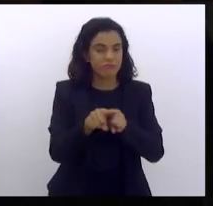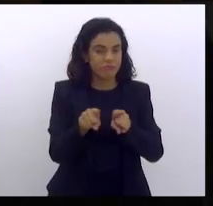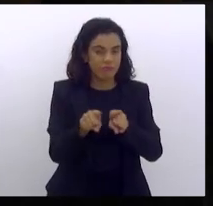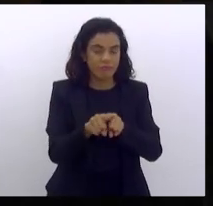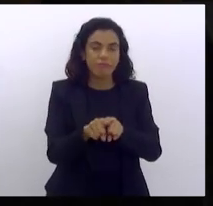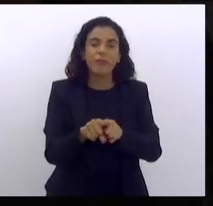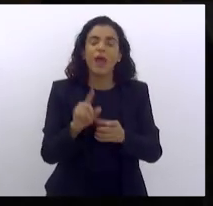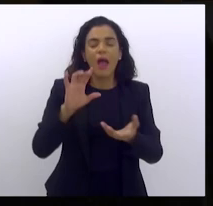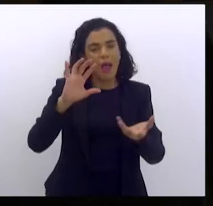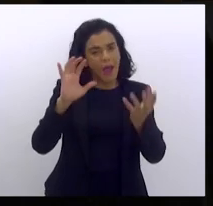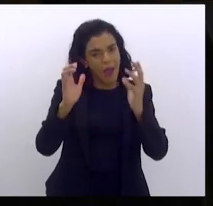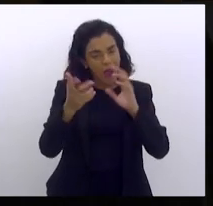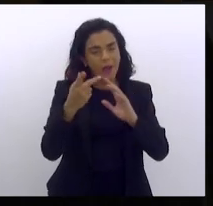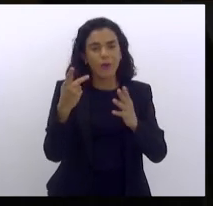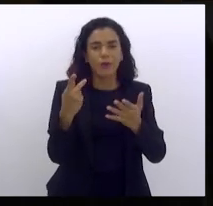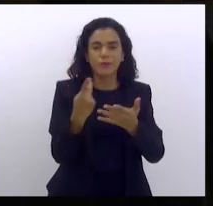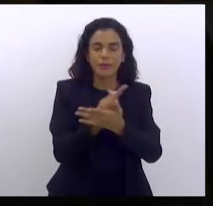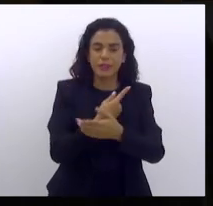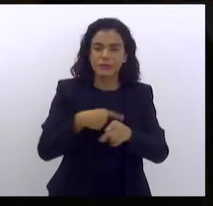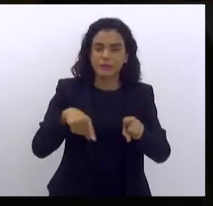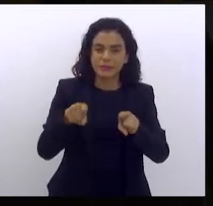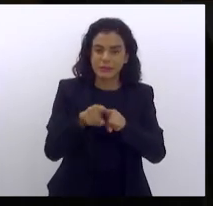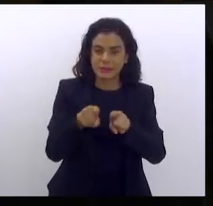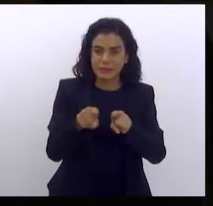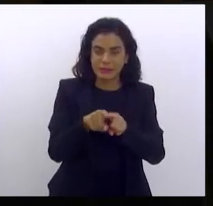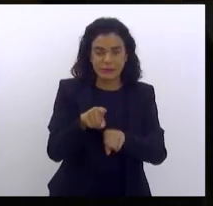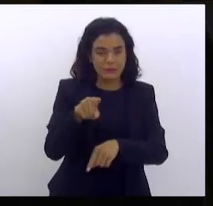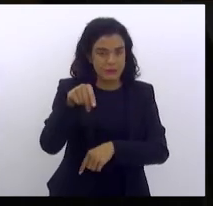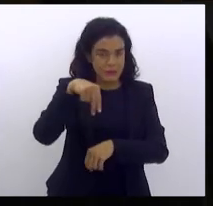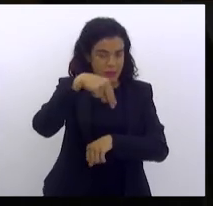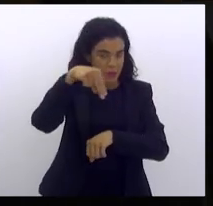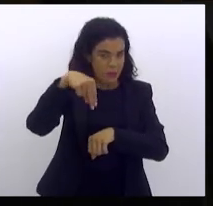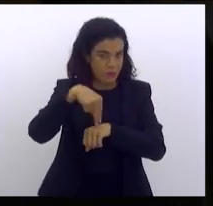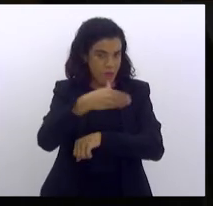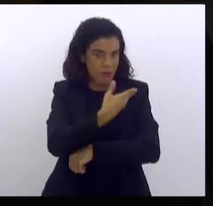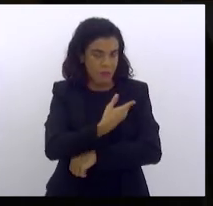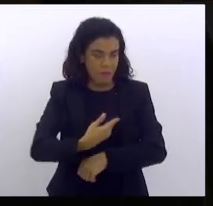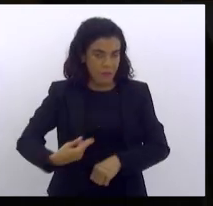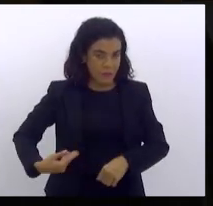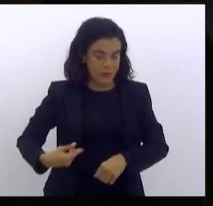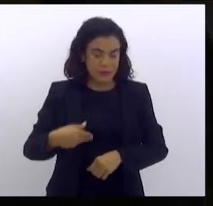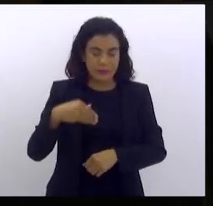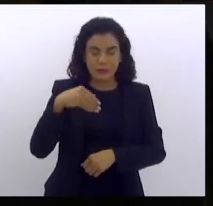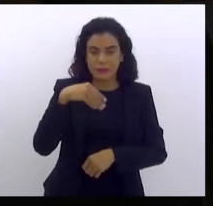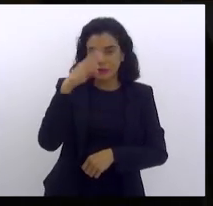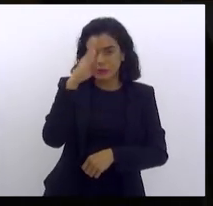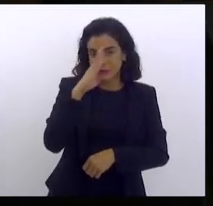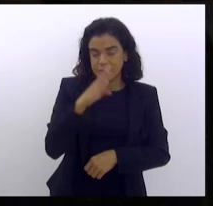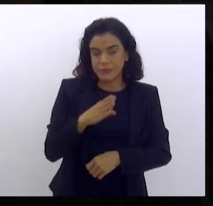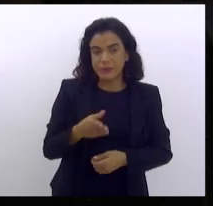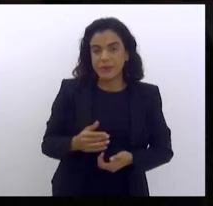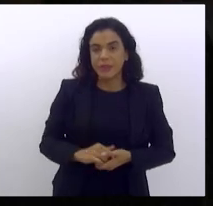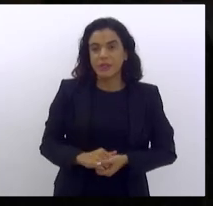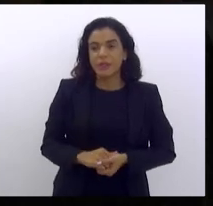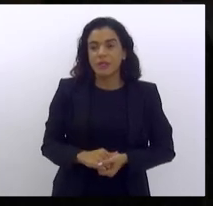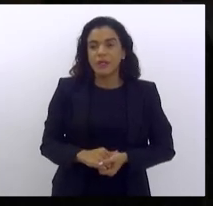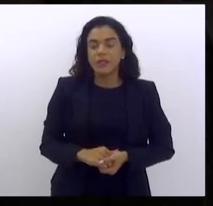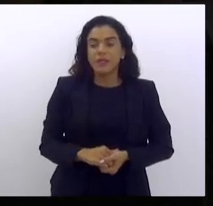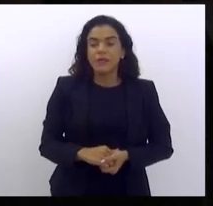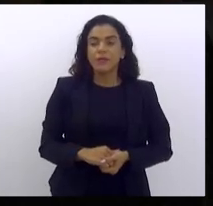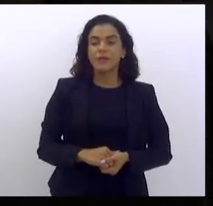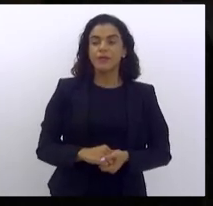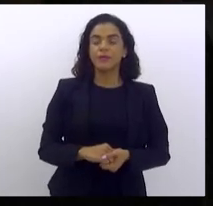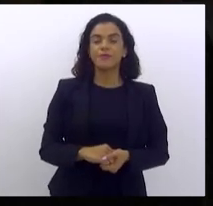isso também acontece na União, na Presidência da República. Então, eu digo